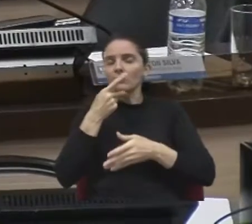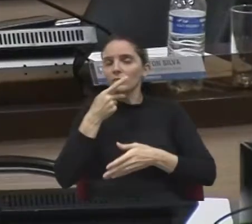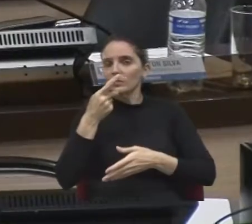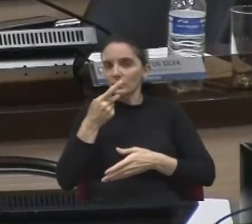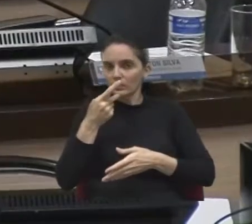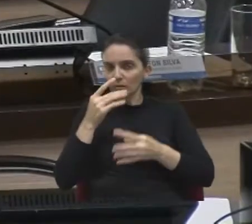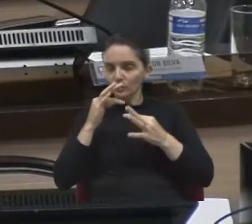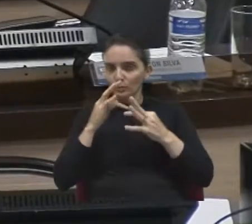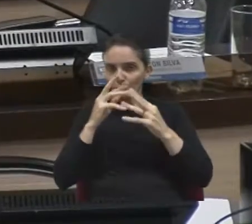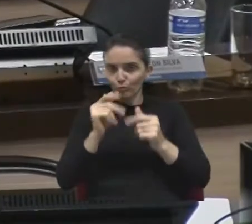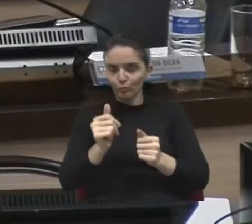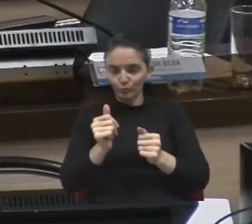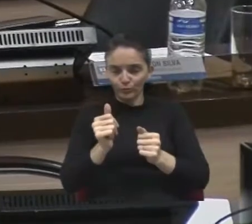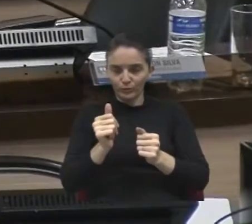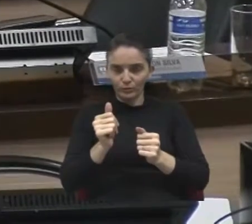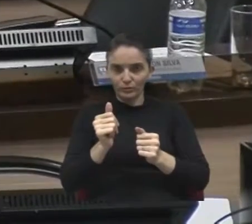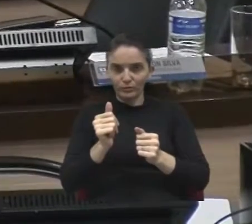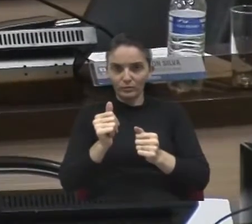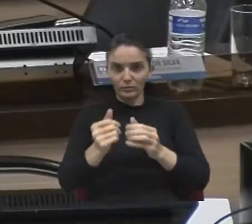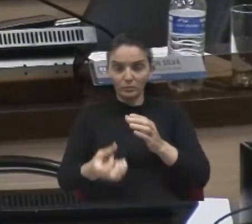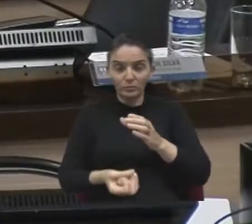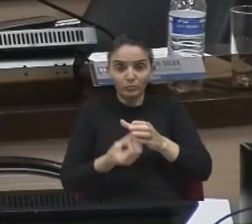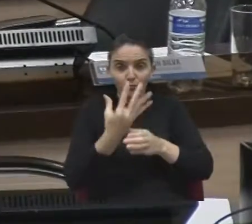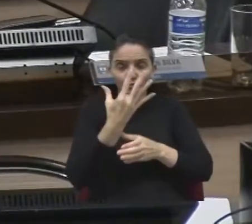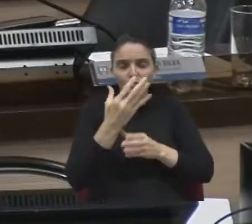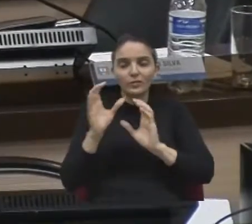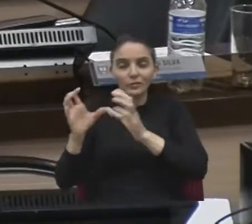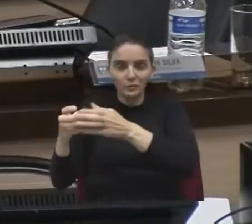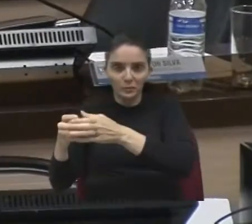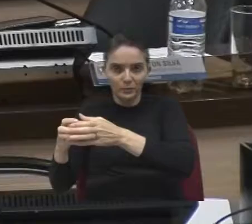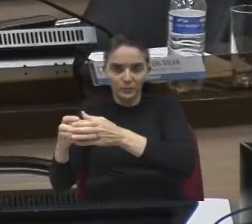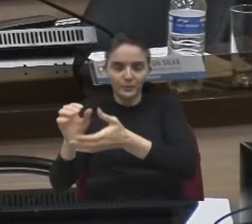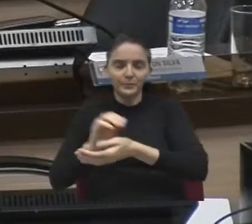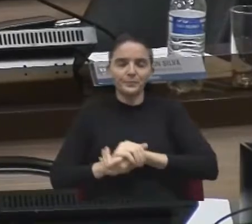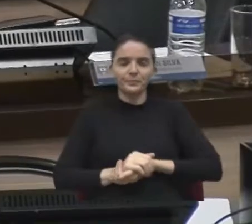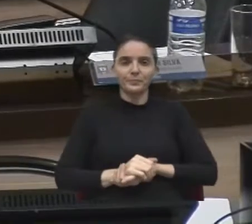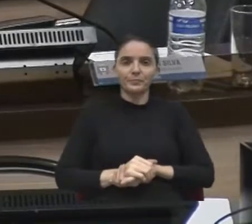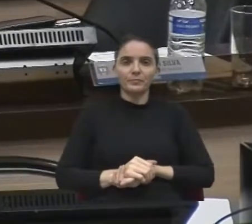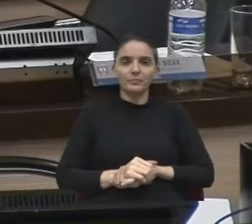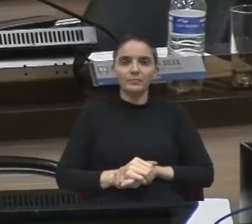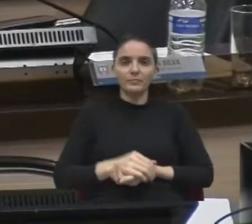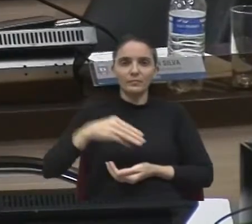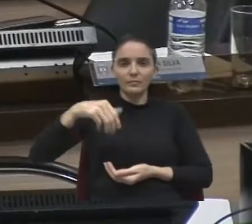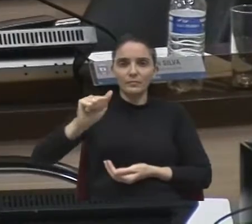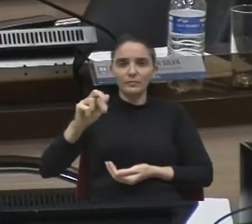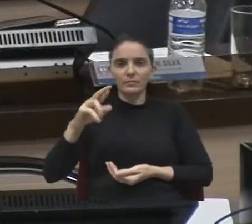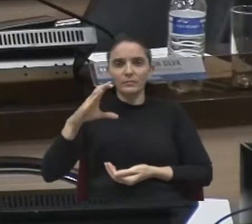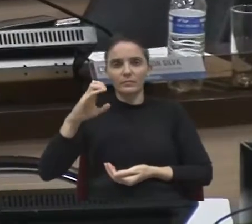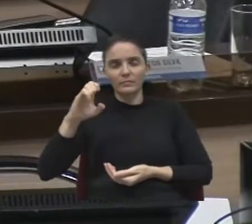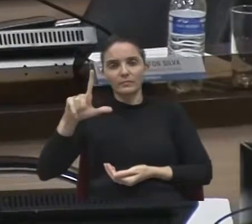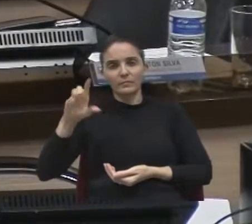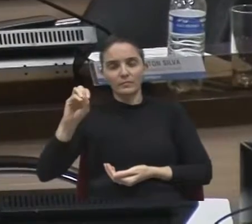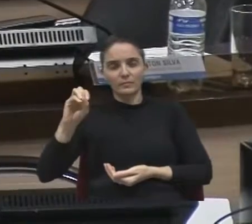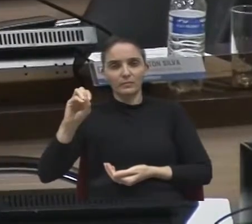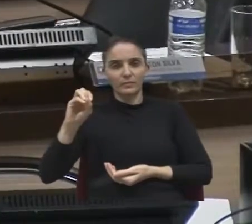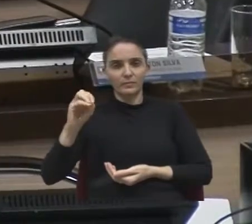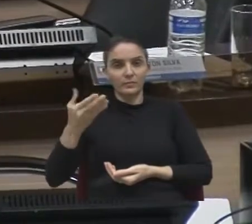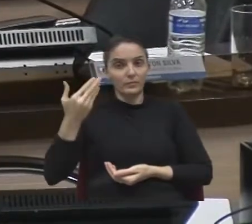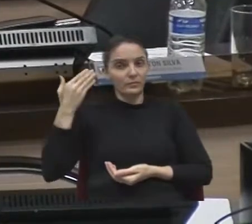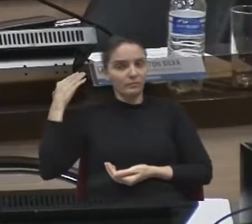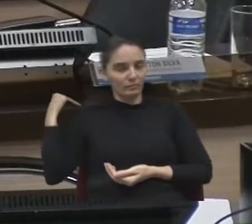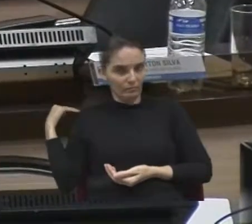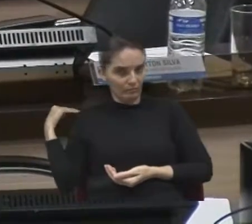viabilizaram a fundação da ATIGEL, com as presenças dos senhores Marcelo Alexandre Lossoli, antigo atirador da turma